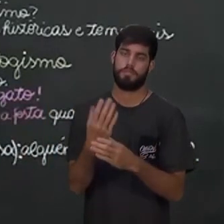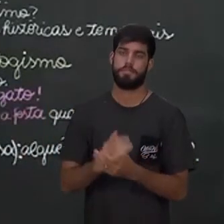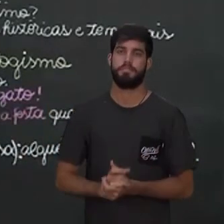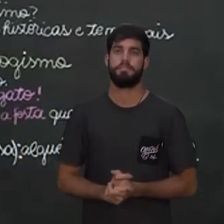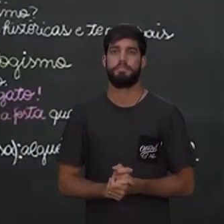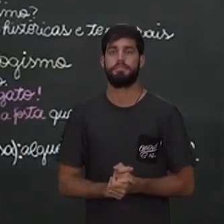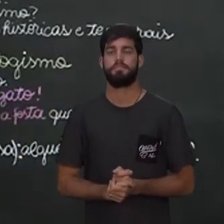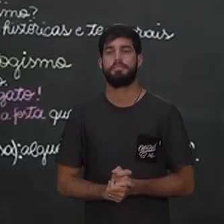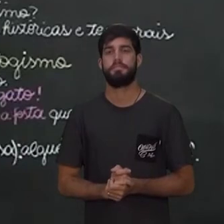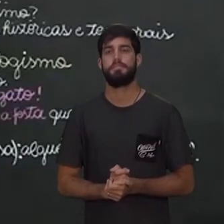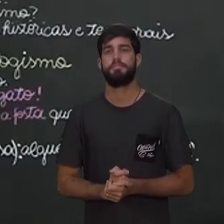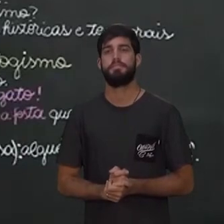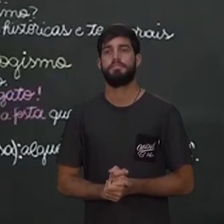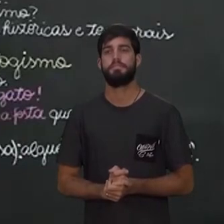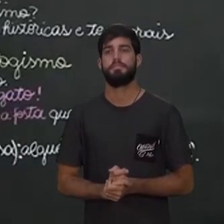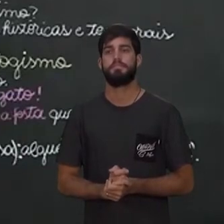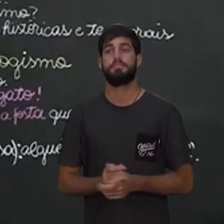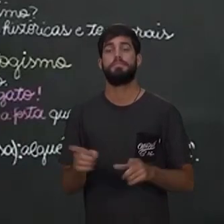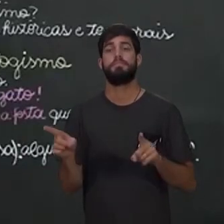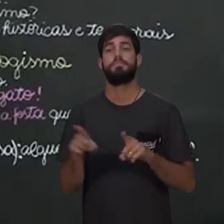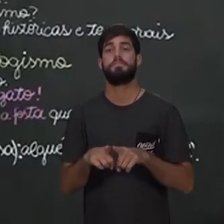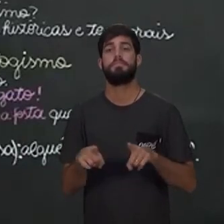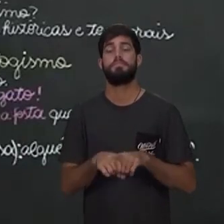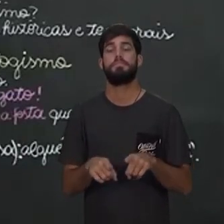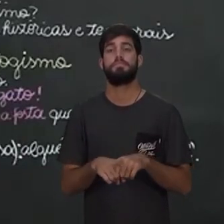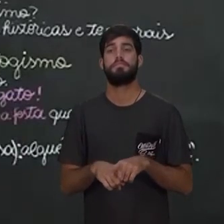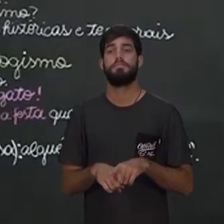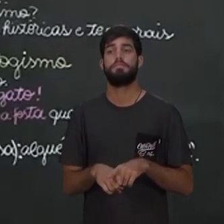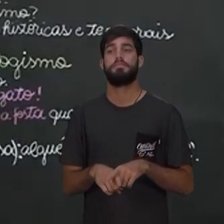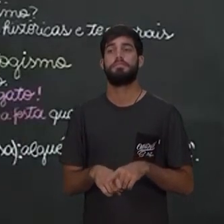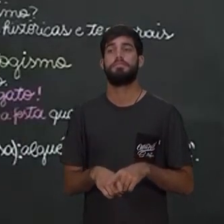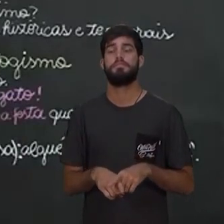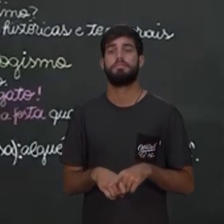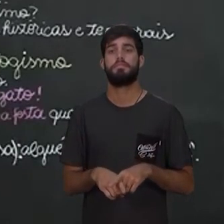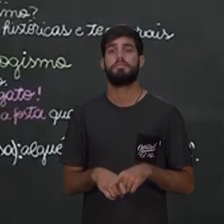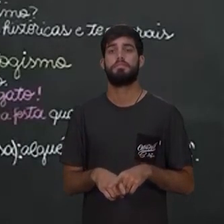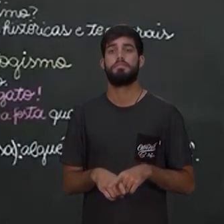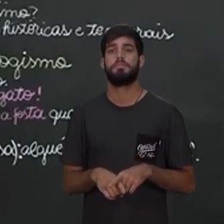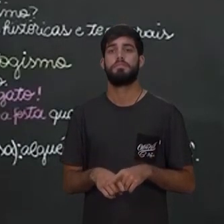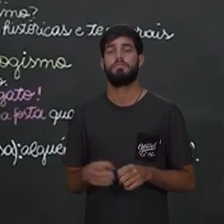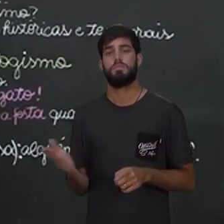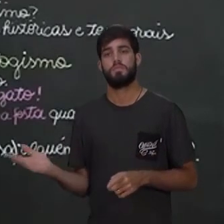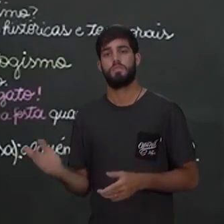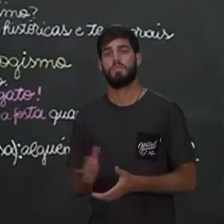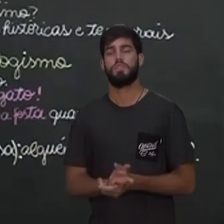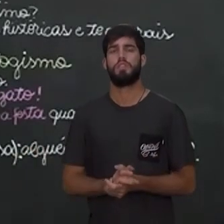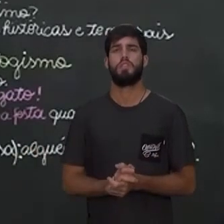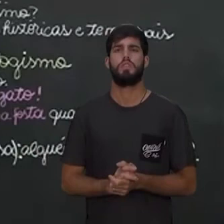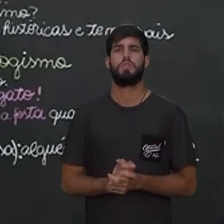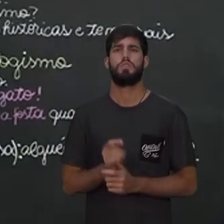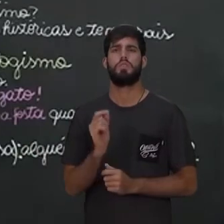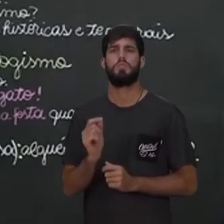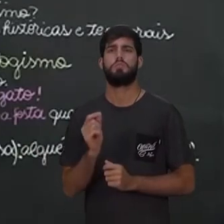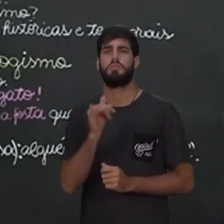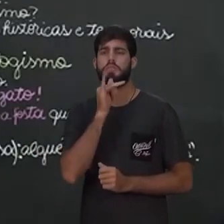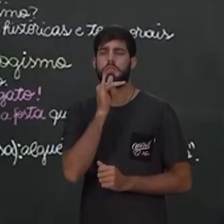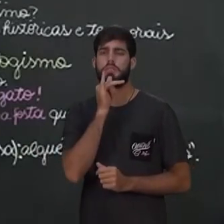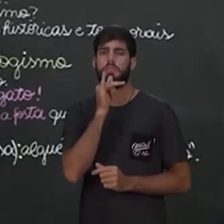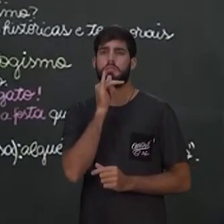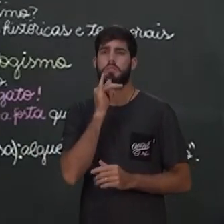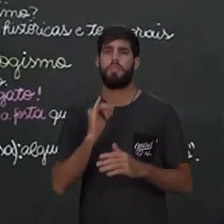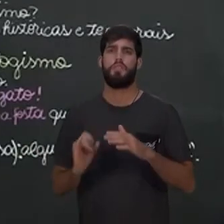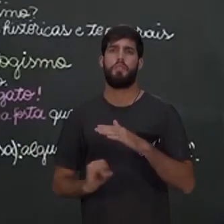nomear esse processo. Há também o neologismo de caráter popular, que surge mais no contexto coloquial, informal, que é quando a